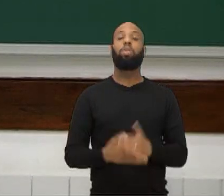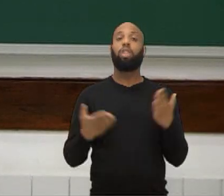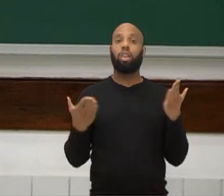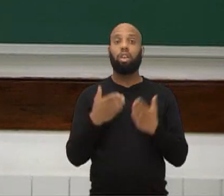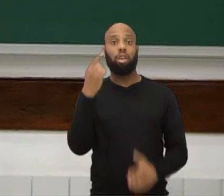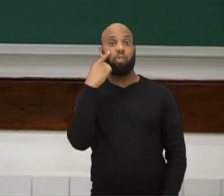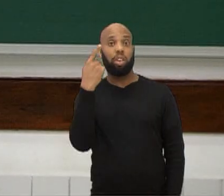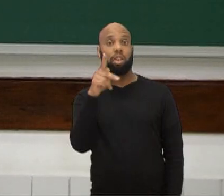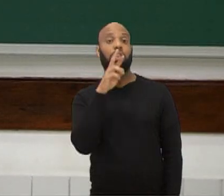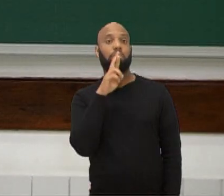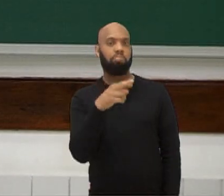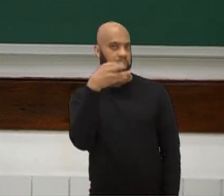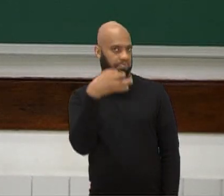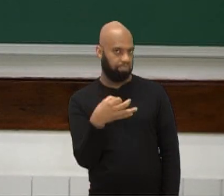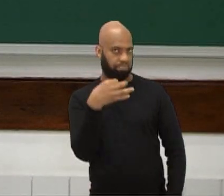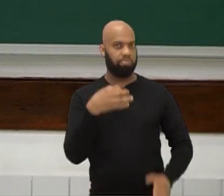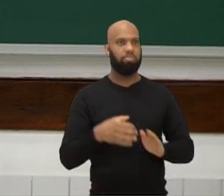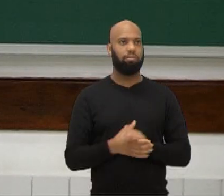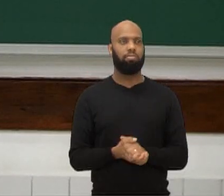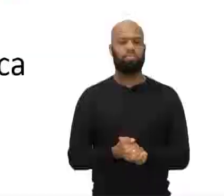Vamos ver a resposta correta.